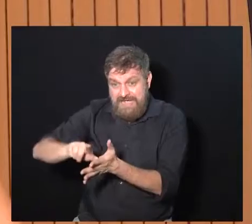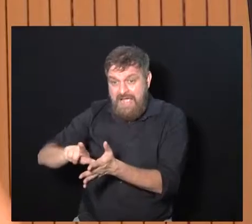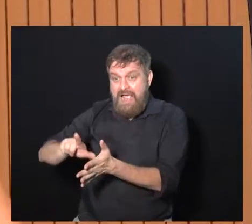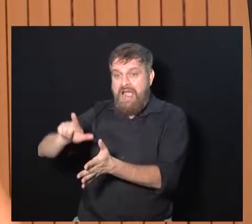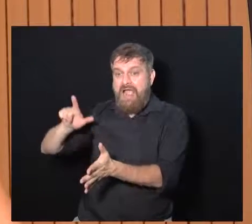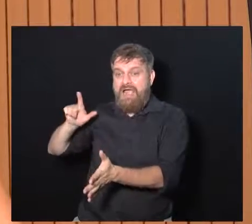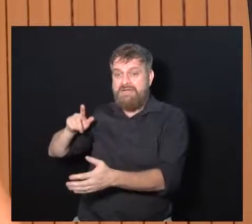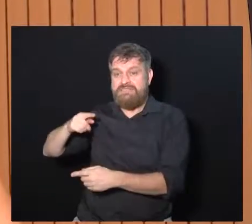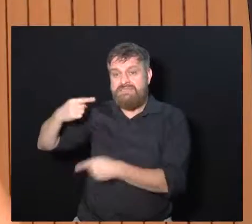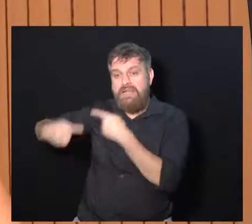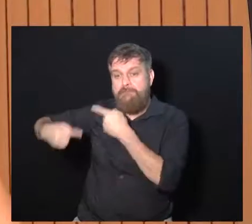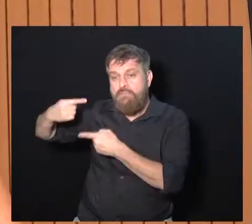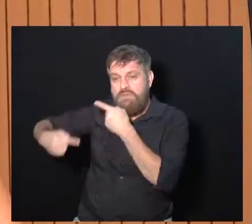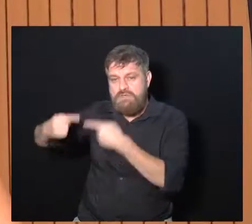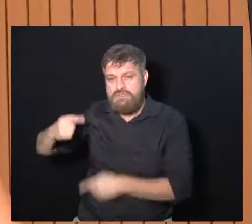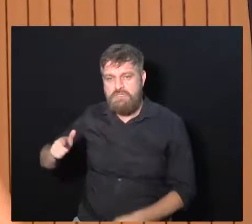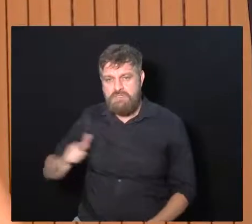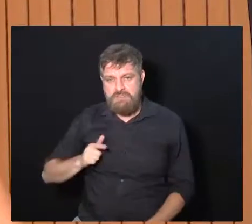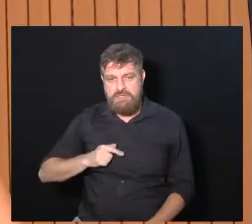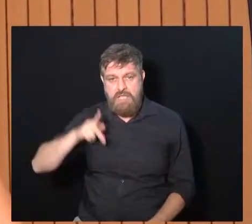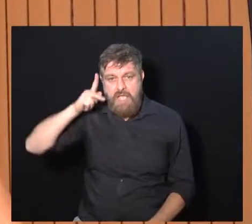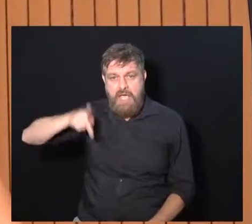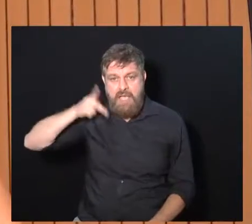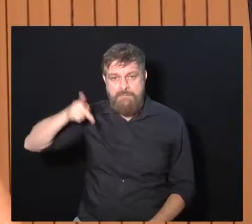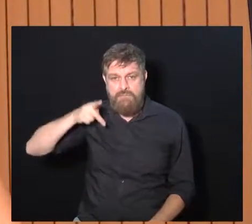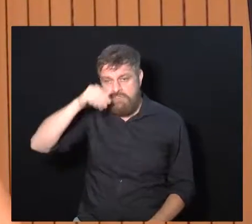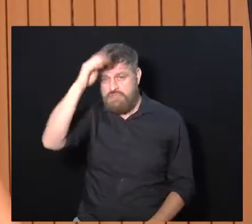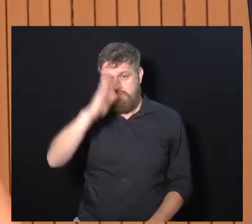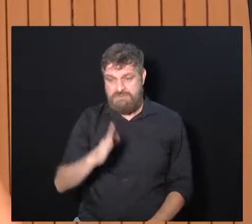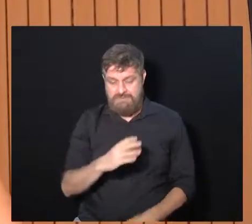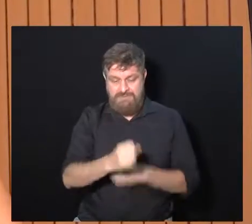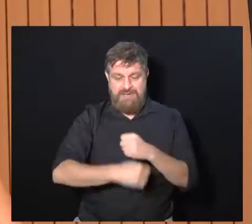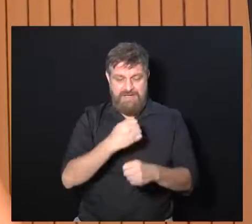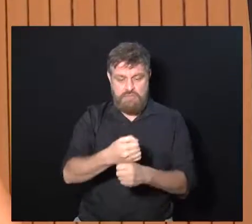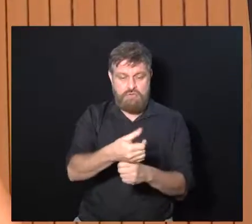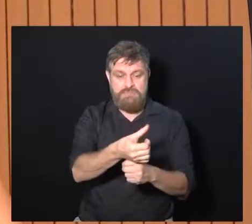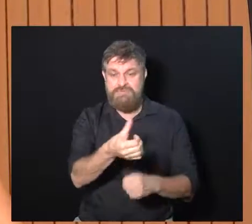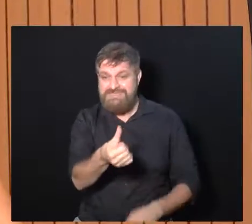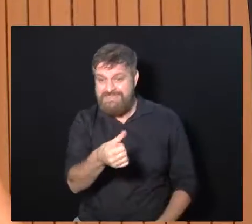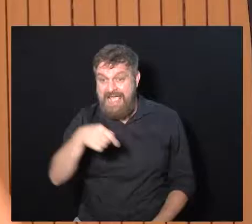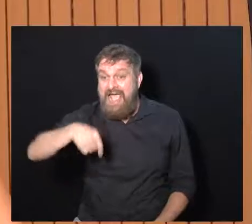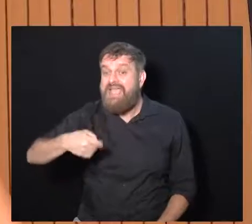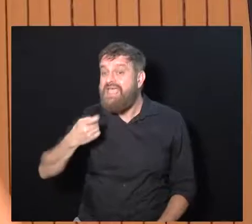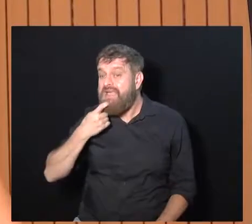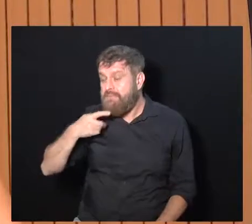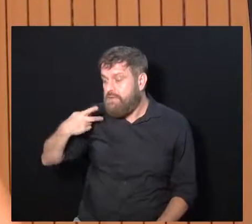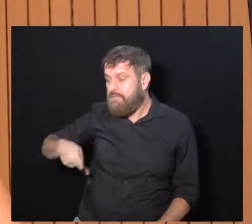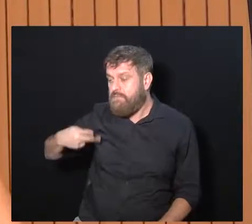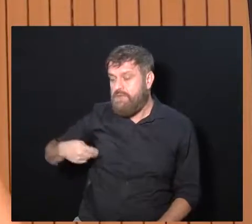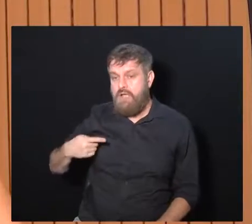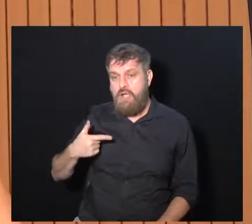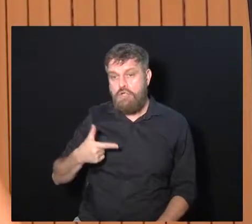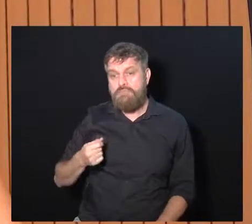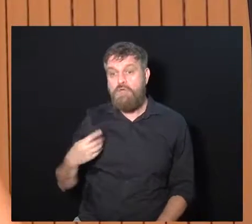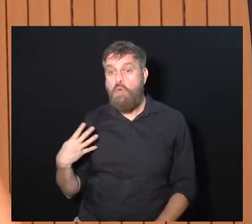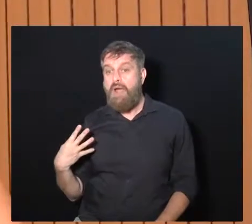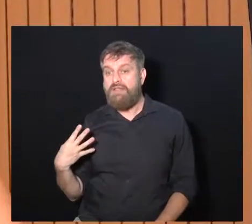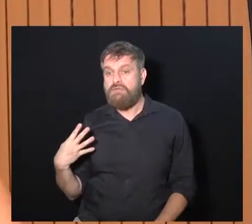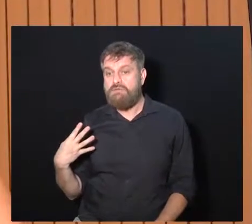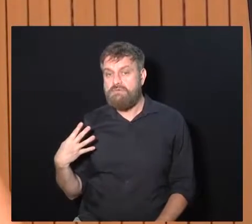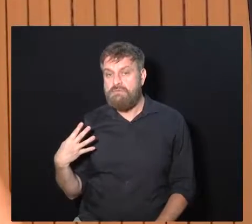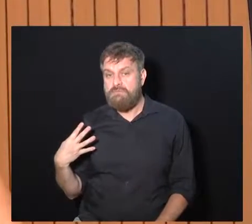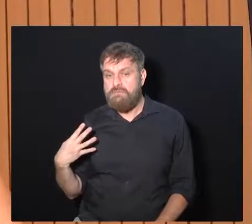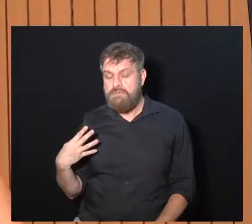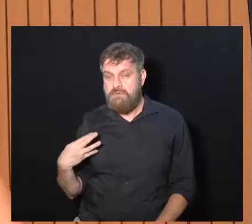próprias políticas. Você vê, a política nacional é de 2006, a farmácia de manipulação de Campinas é de 2004. Ela é